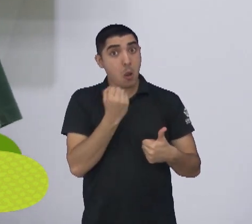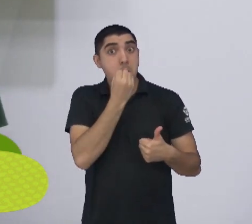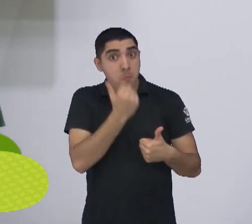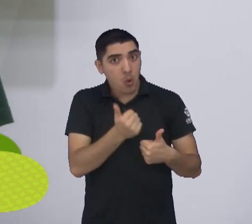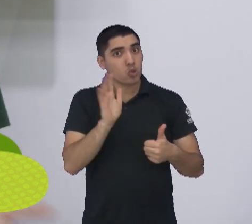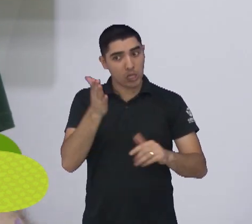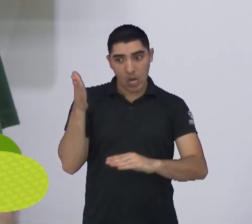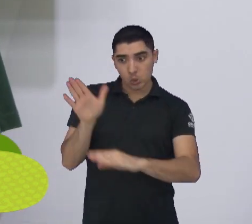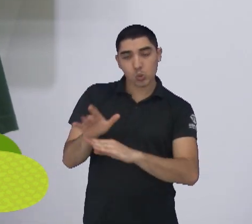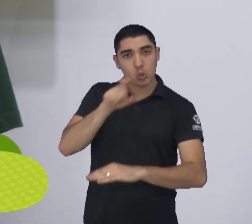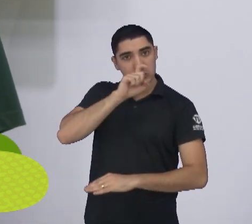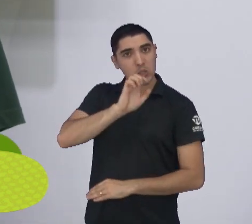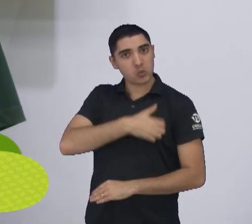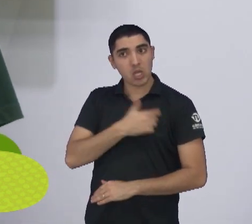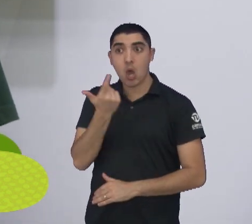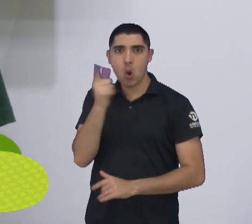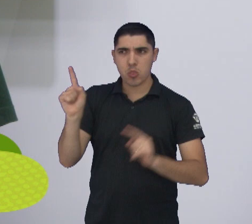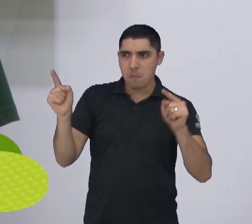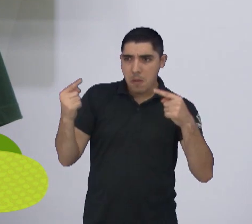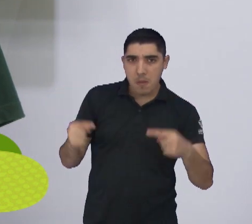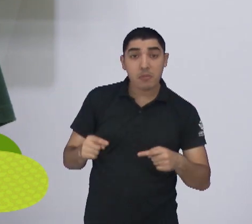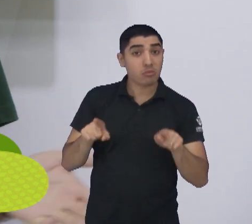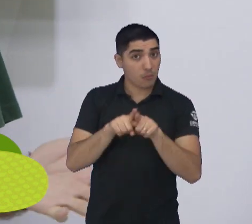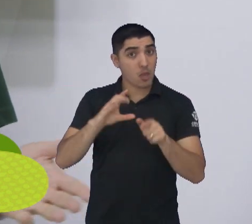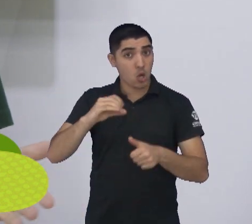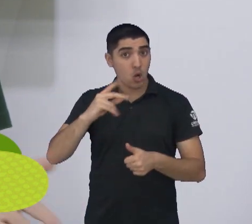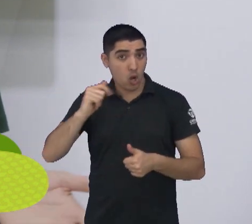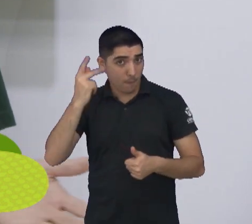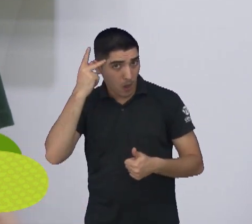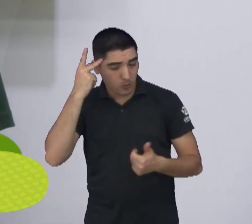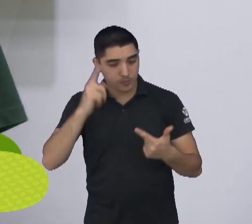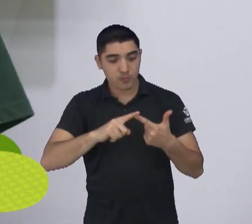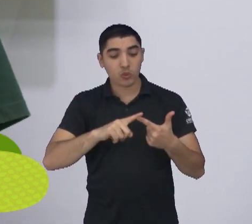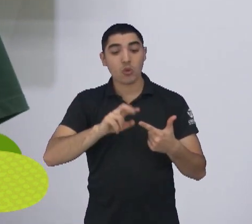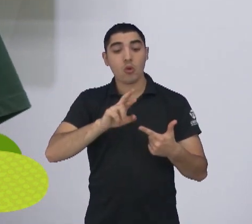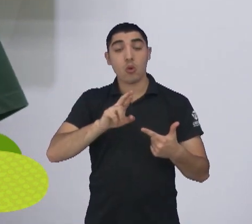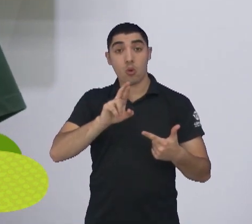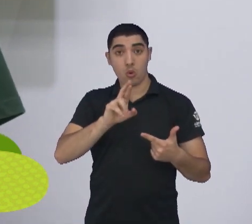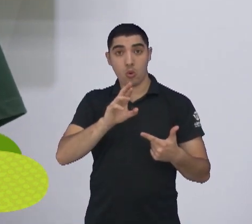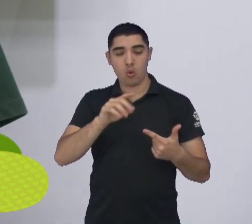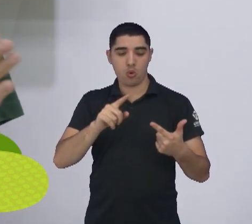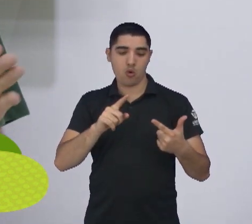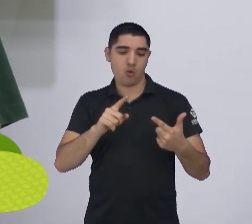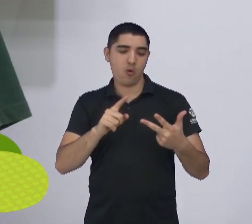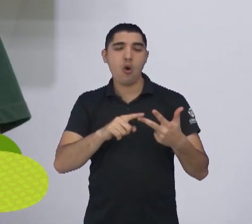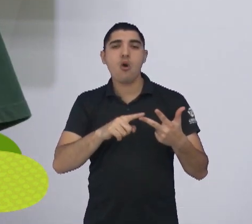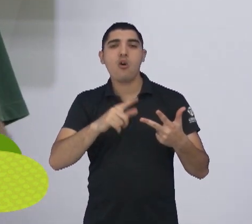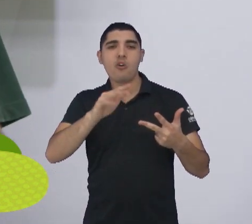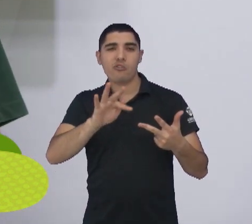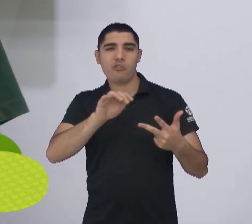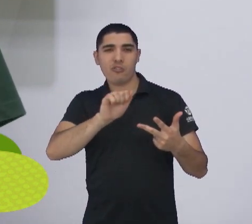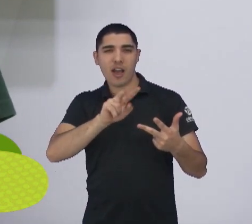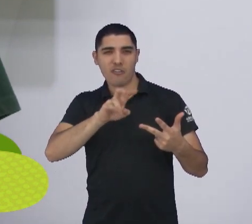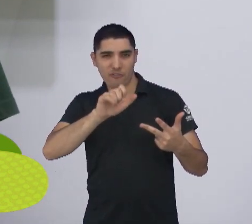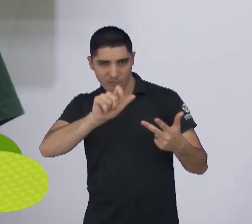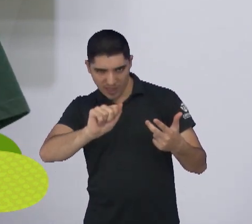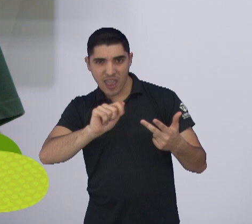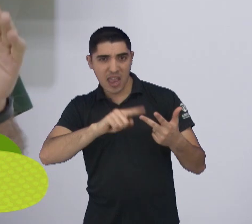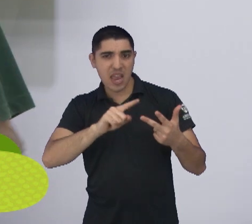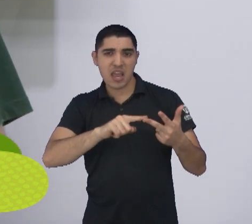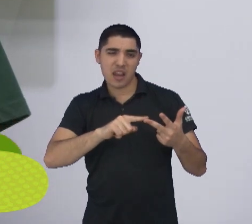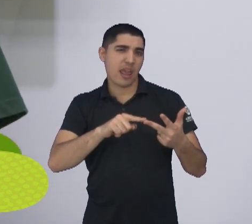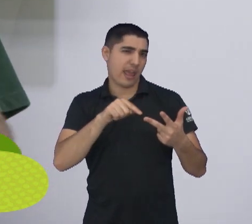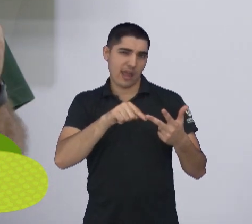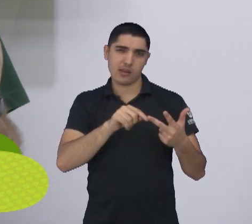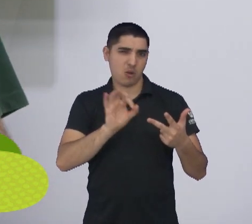em outras oportunidades, outros jogos da própria Copa Paulista. E o Rodrigo Andrade é um bom jogo. O Favela, sem falar nada, né, a